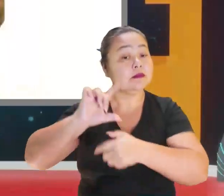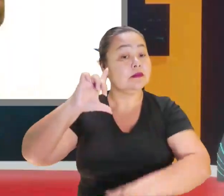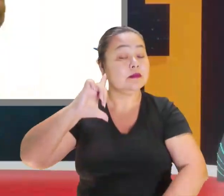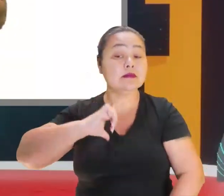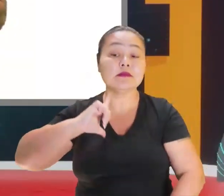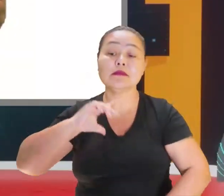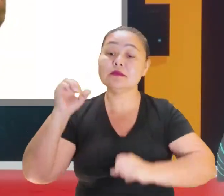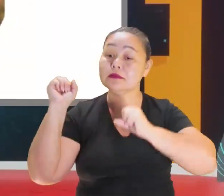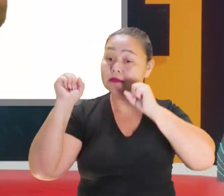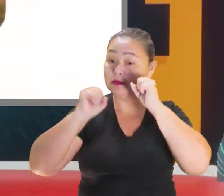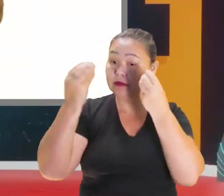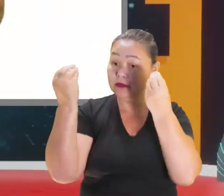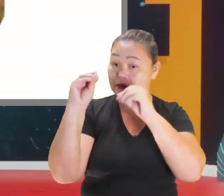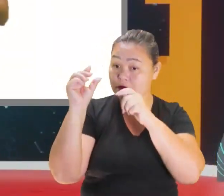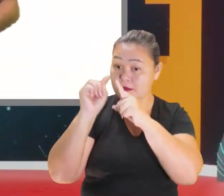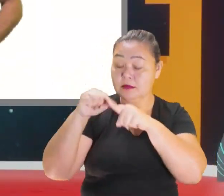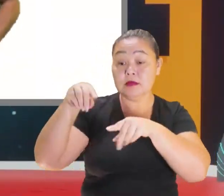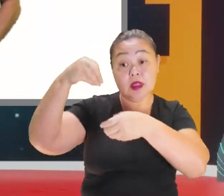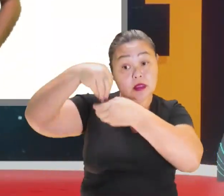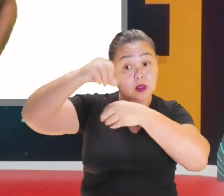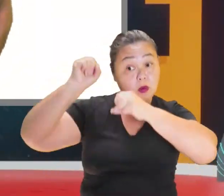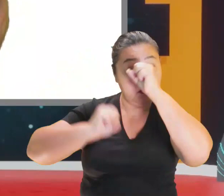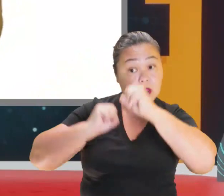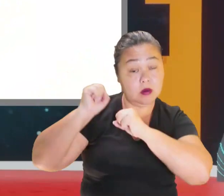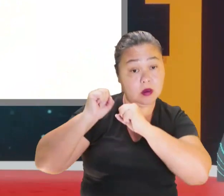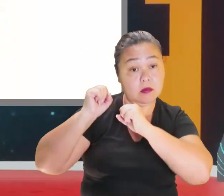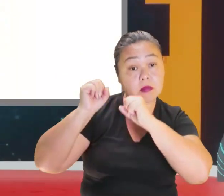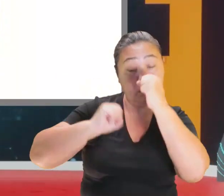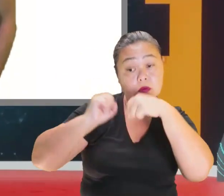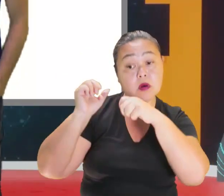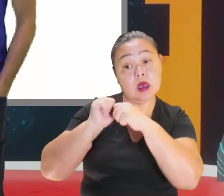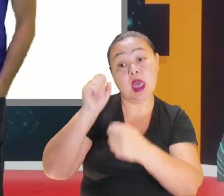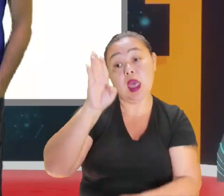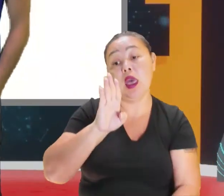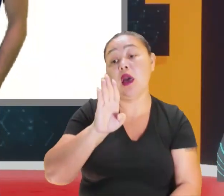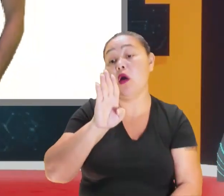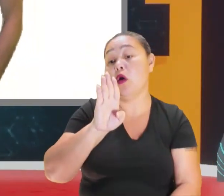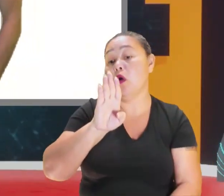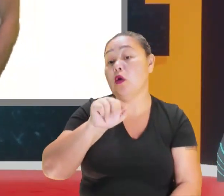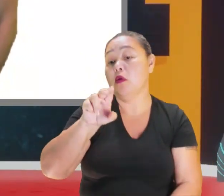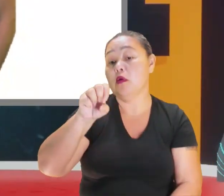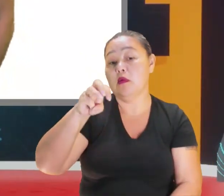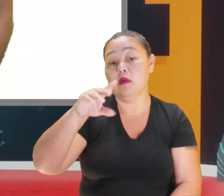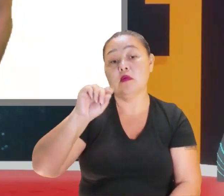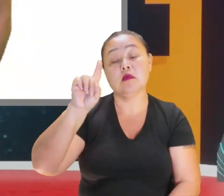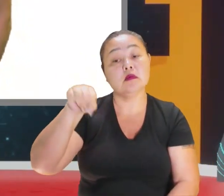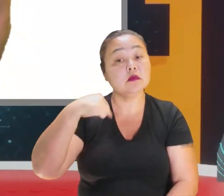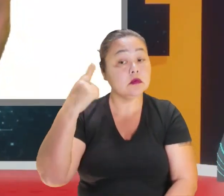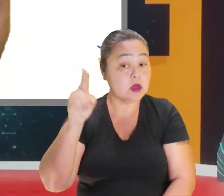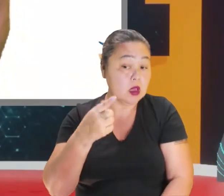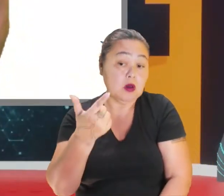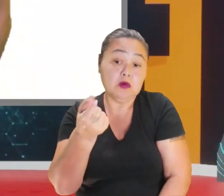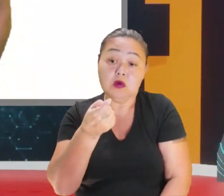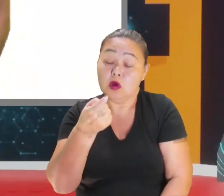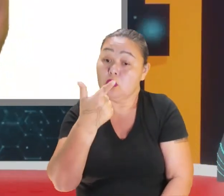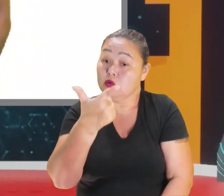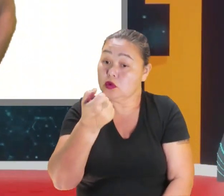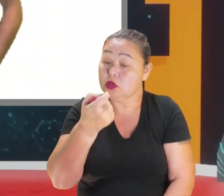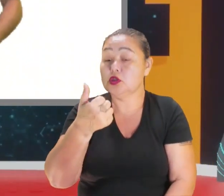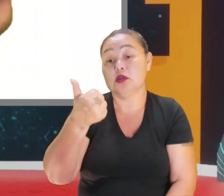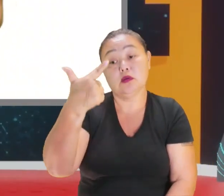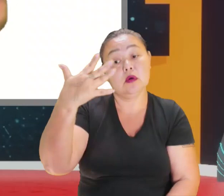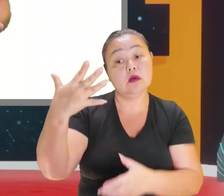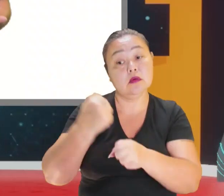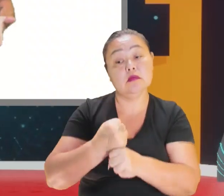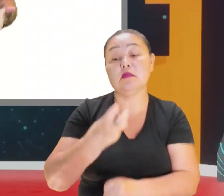uma expressão lá dentro da máquina, nesse caso um binômio, né? 2x² mais 3x é um binômio. Dois